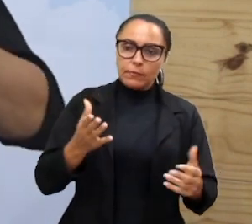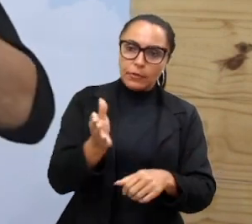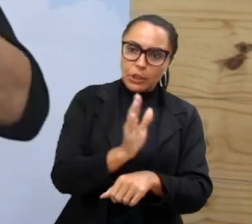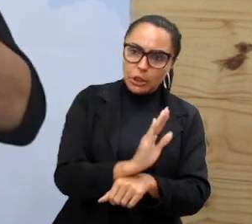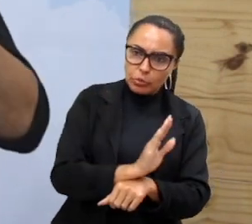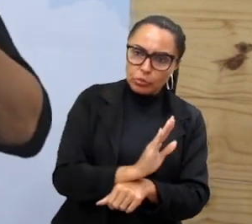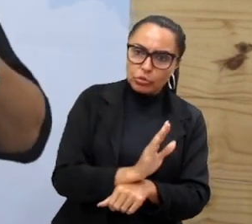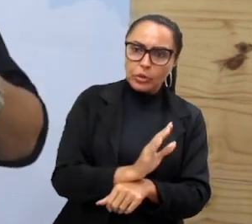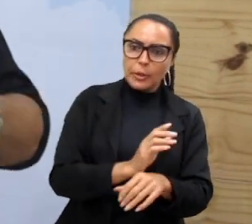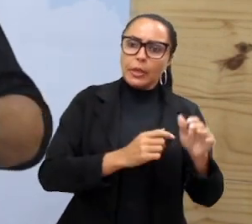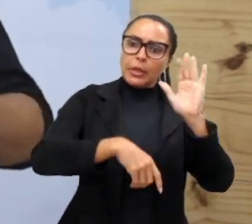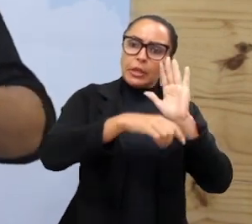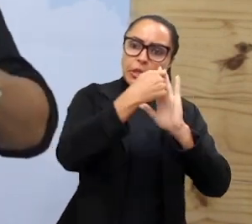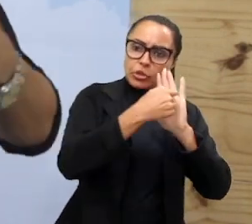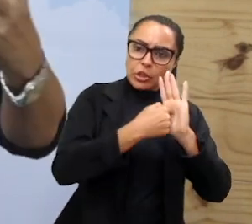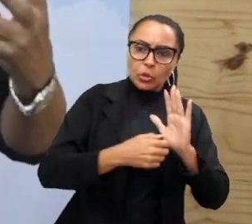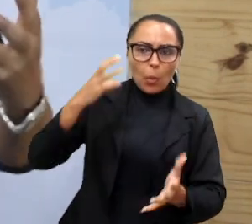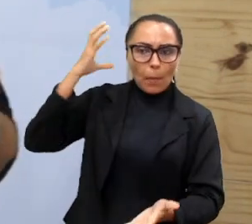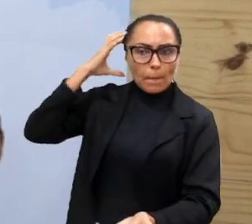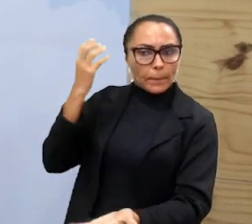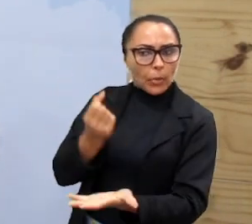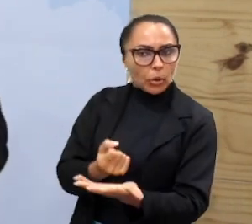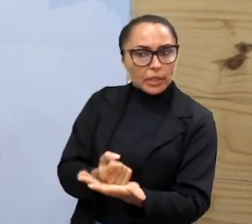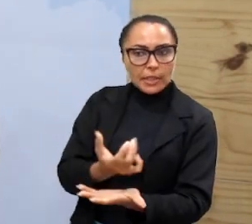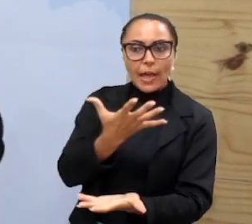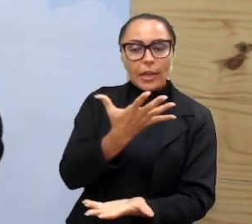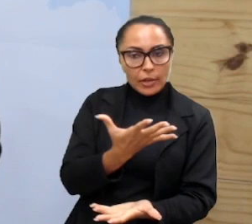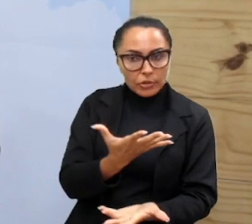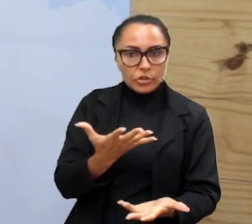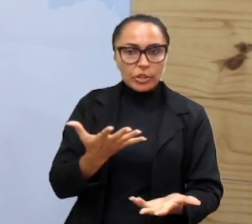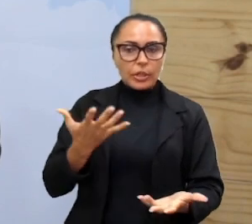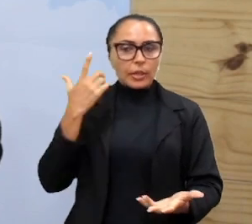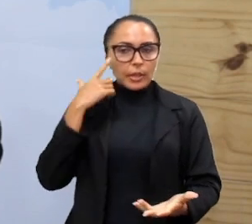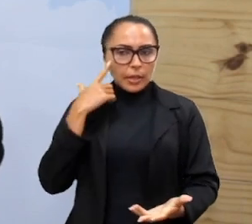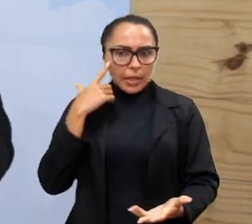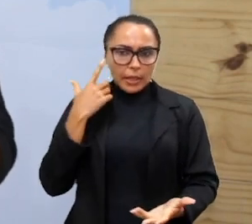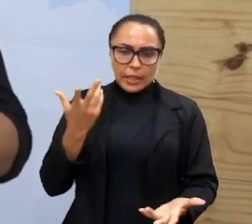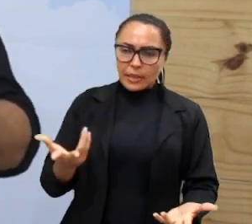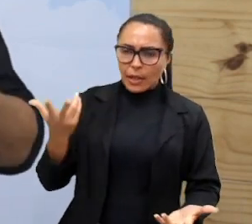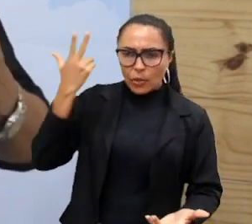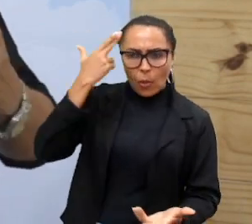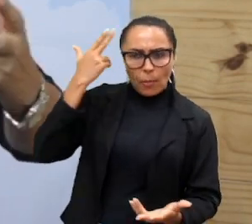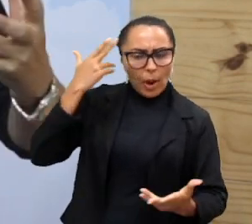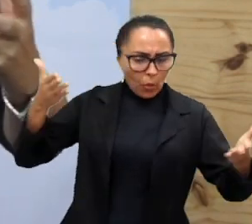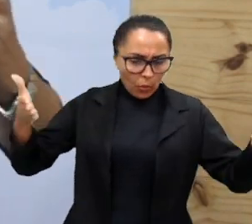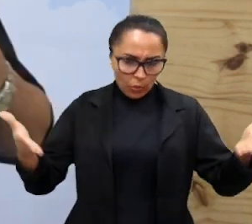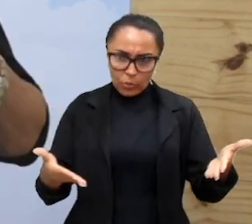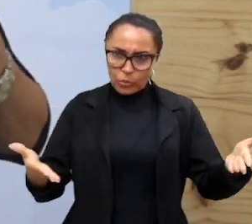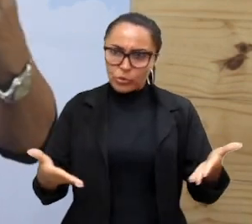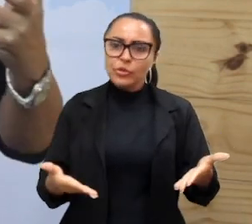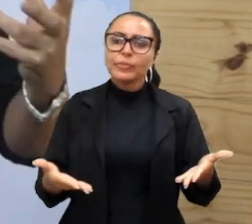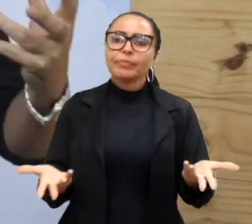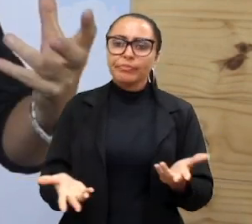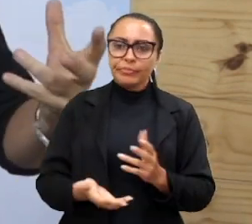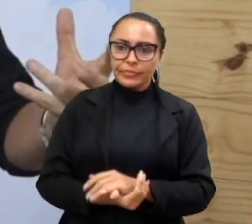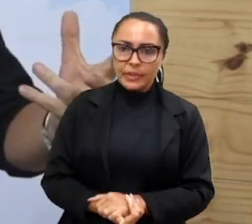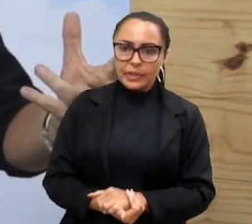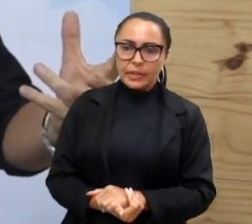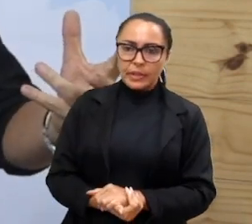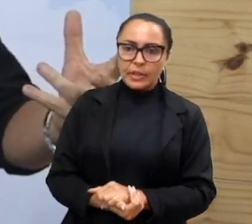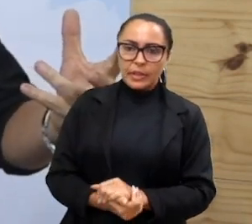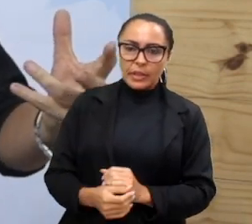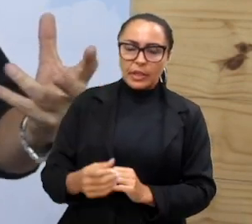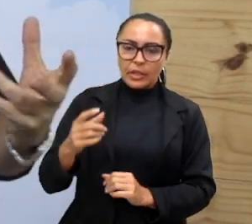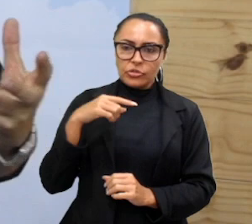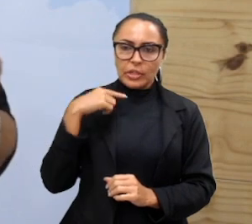né? Hoje os podcasts que aparecem com bastante frequência nessas produções que a gente enxerga aí. Então, a gente tem